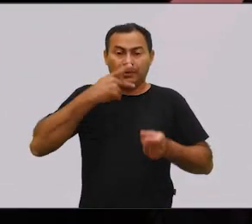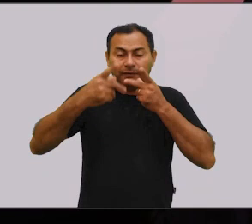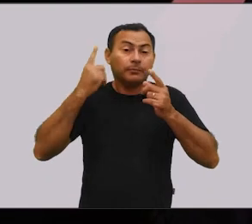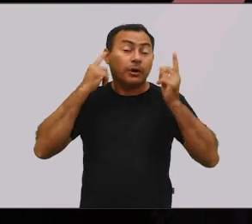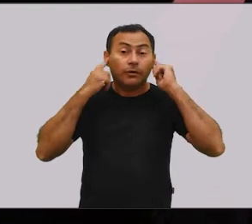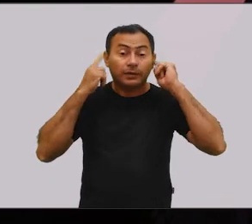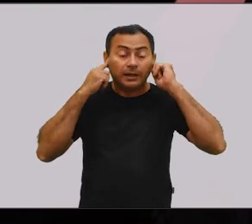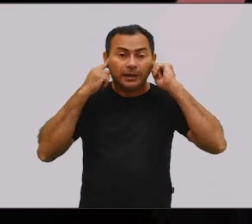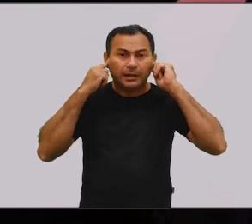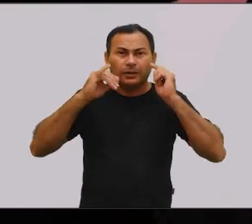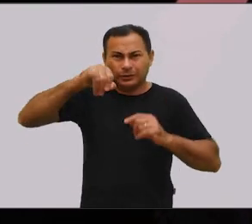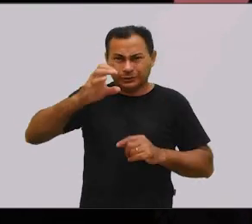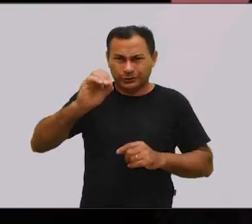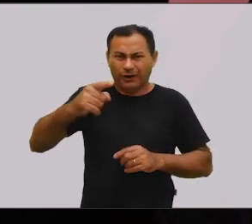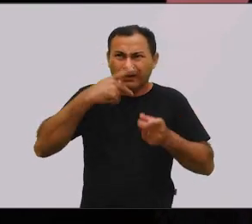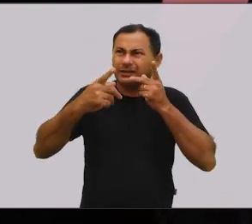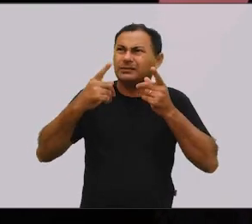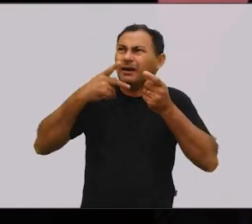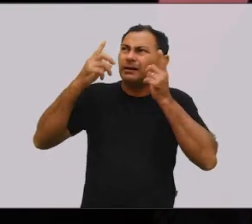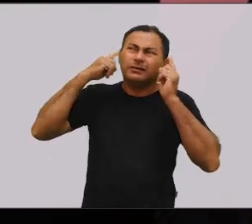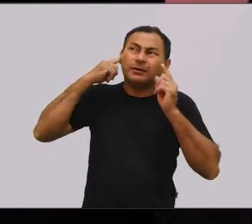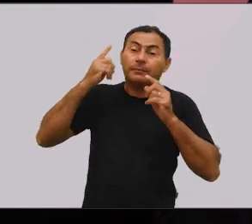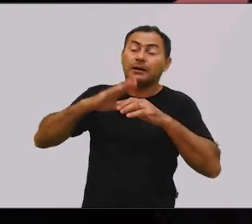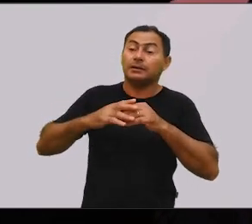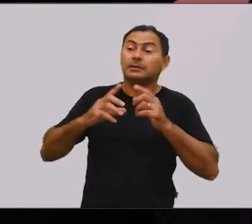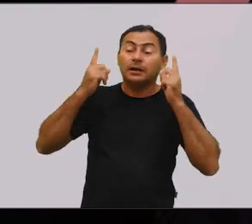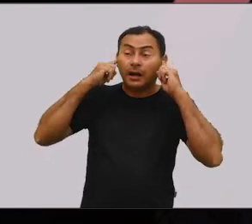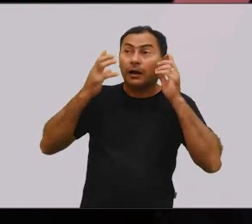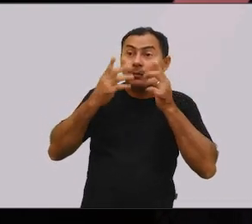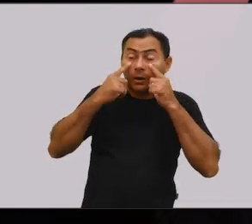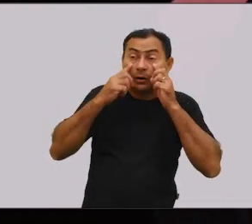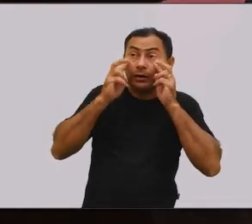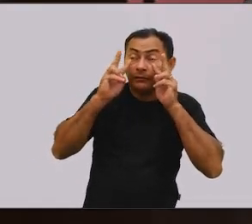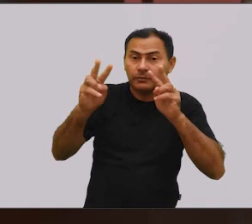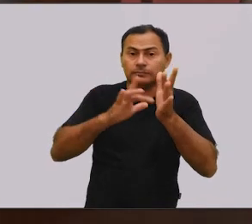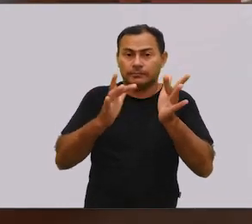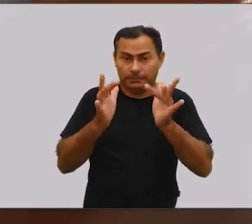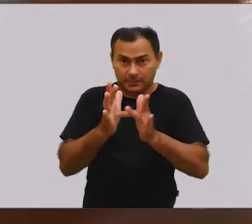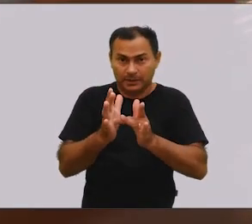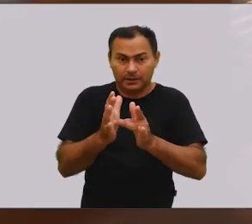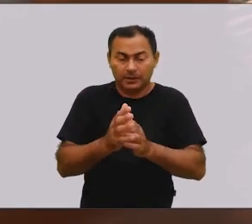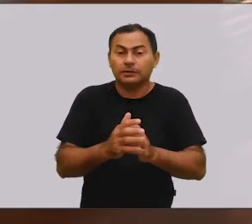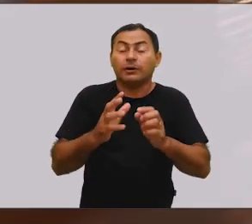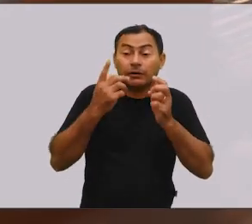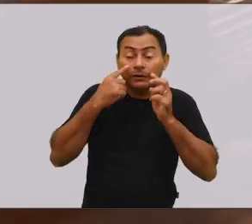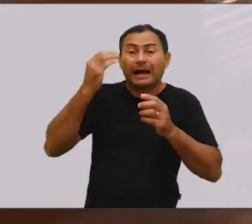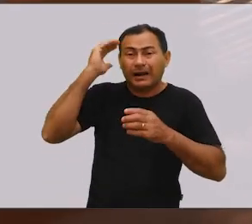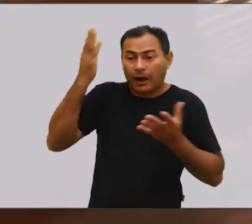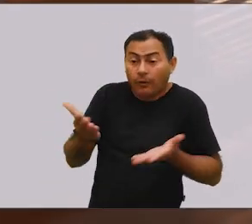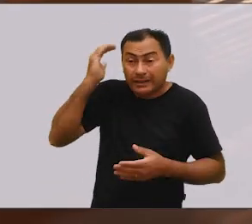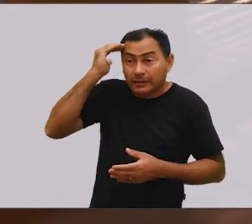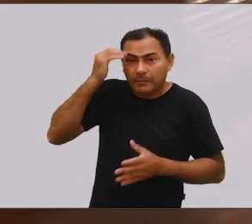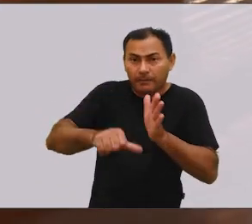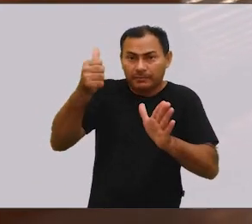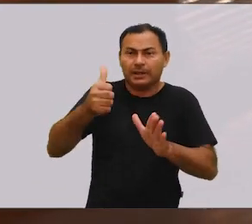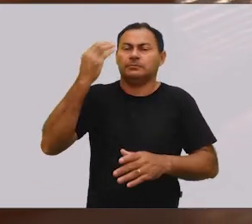meus ouvidos já tinham ouvido a teu respeito, mas agora os meus olhos te viram. Ele quis dizer que agora entendia. Acho que